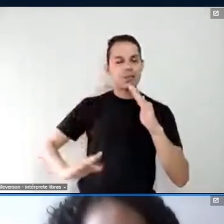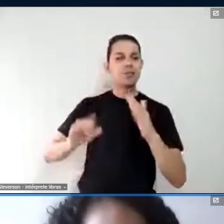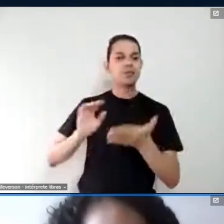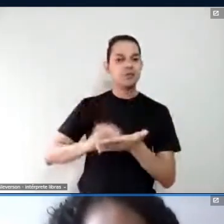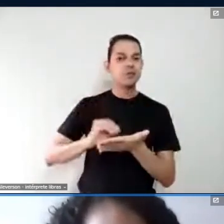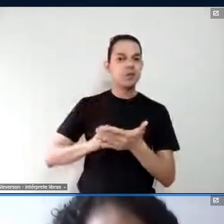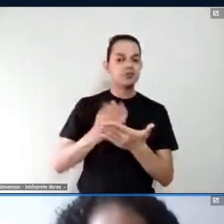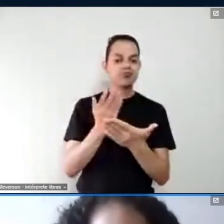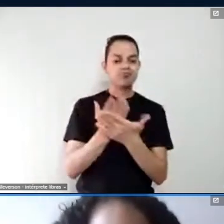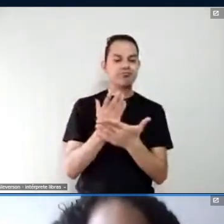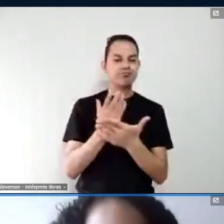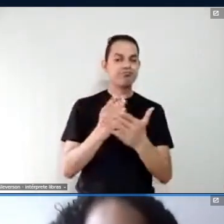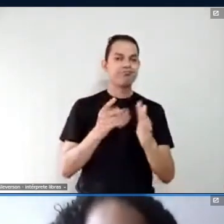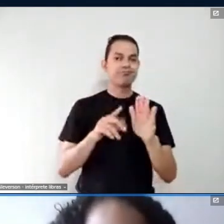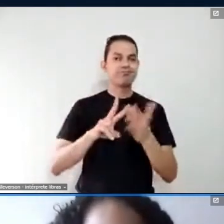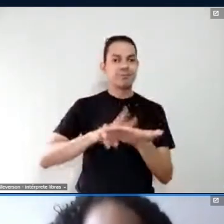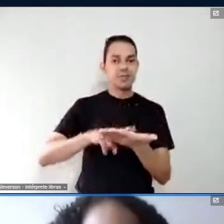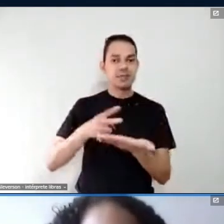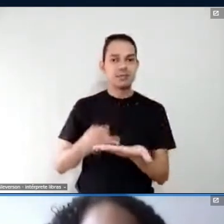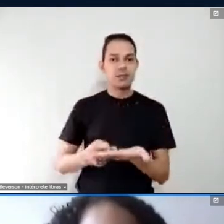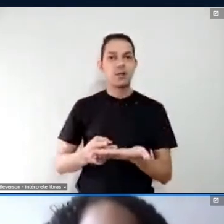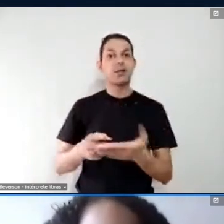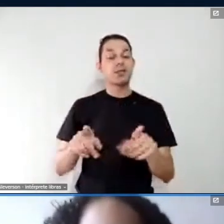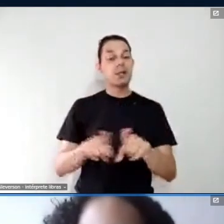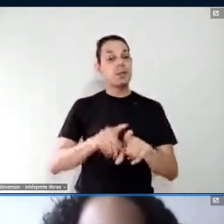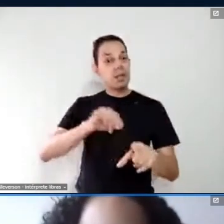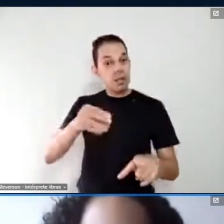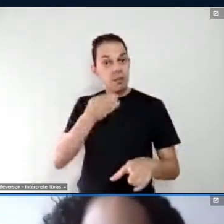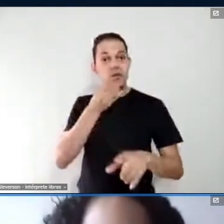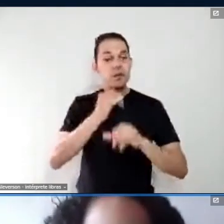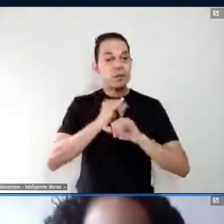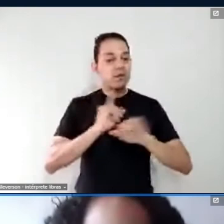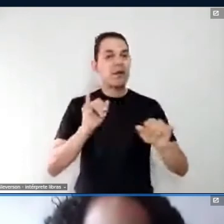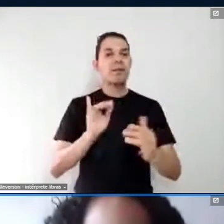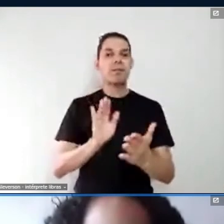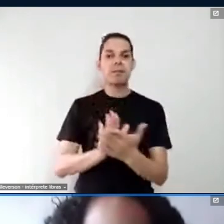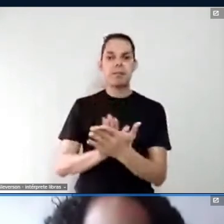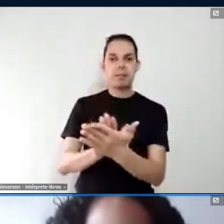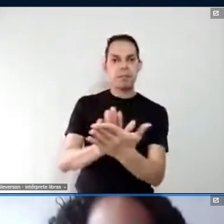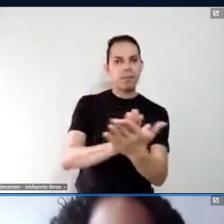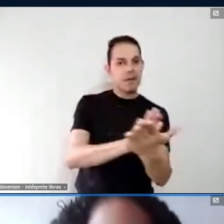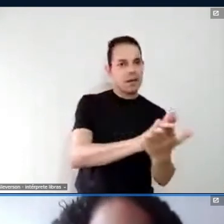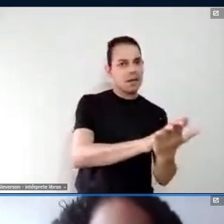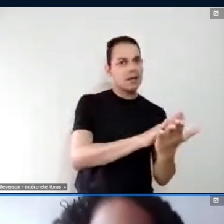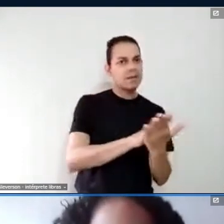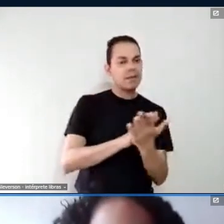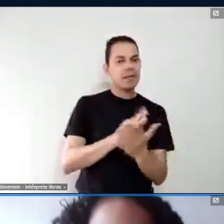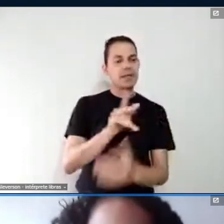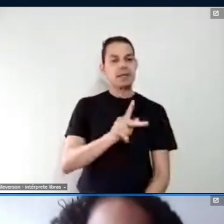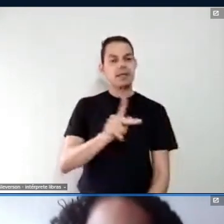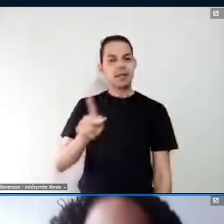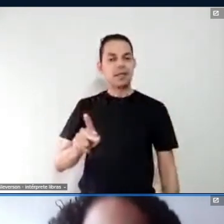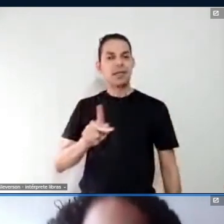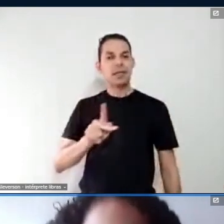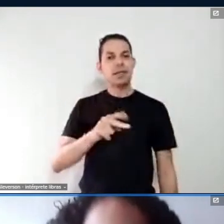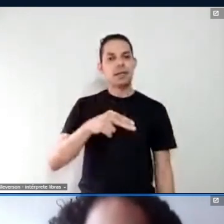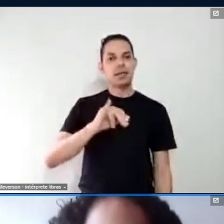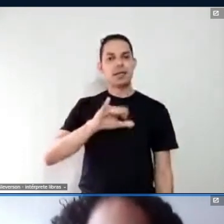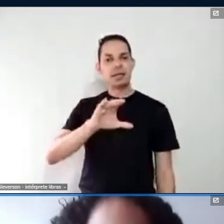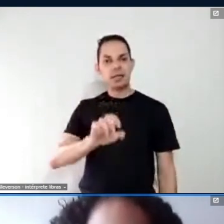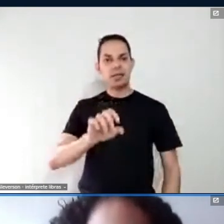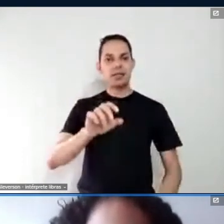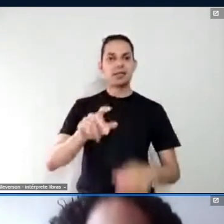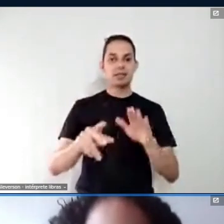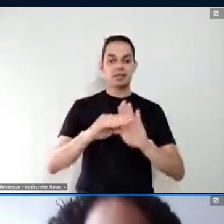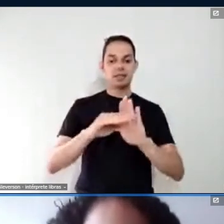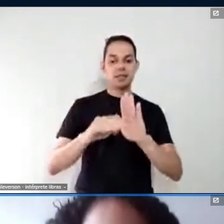da tradução. E aí, com isso, eu já aproveito também para parabenizar a professora Alice, né, postragem